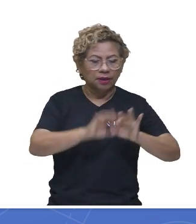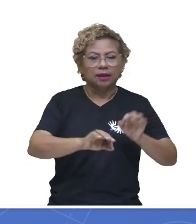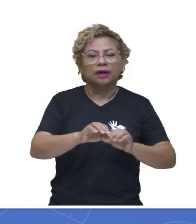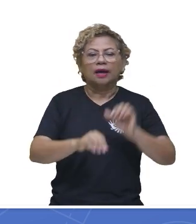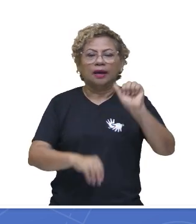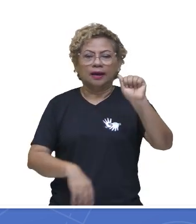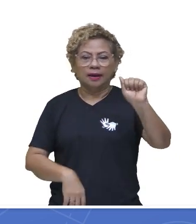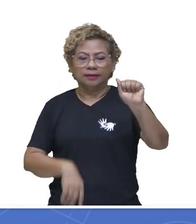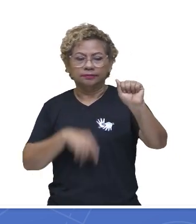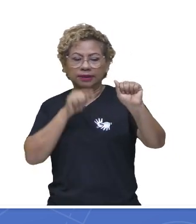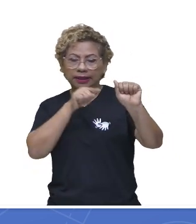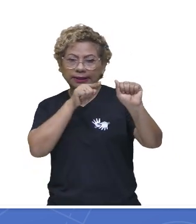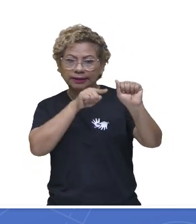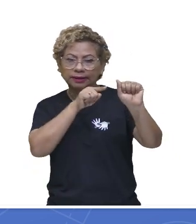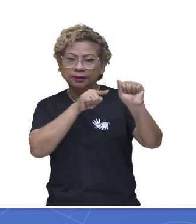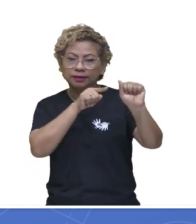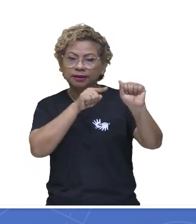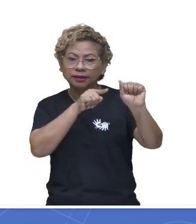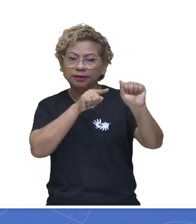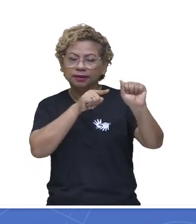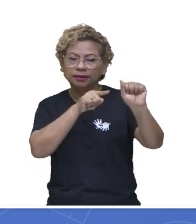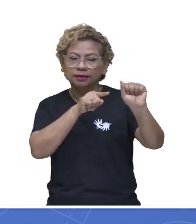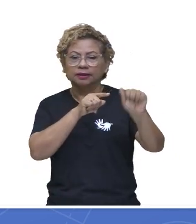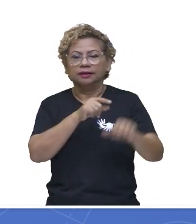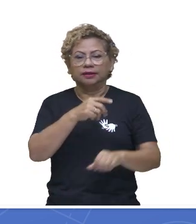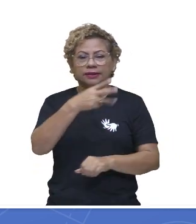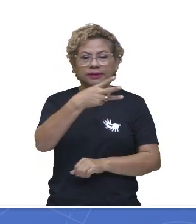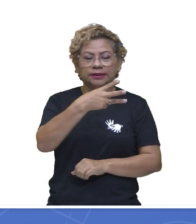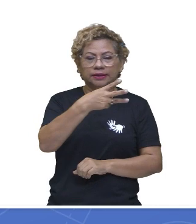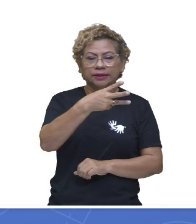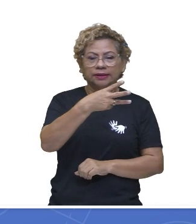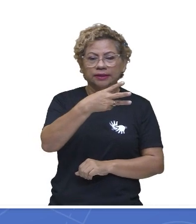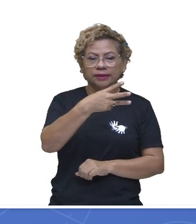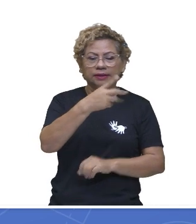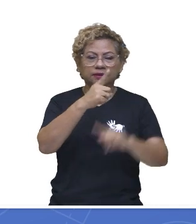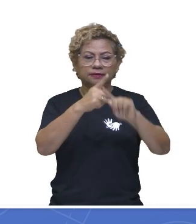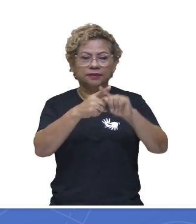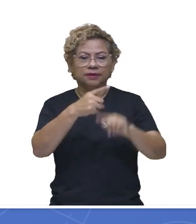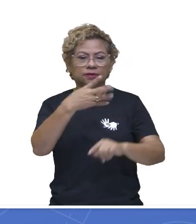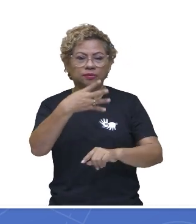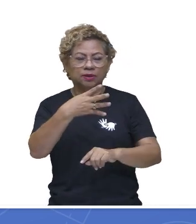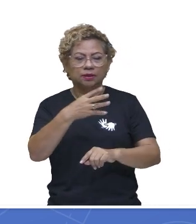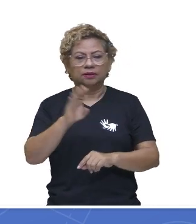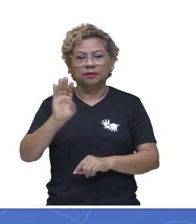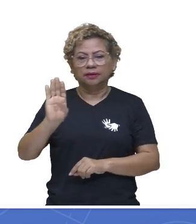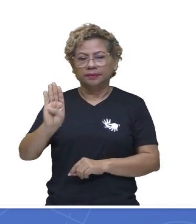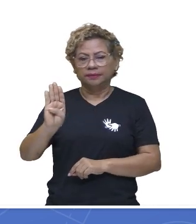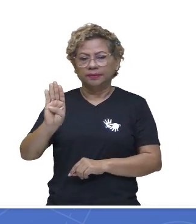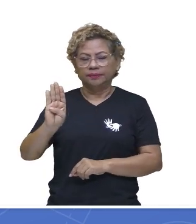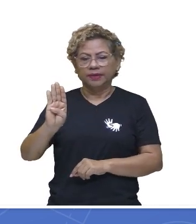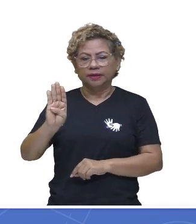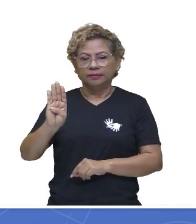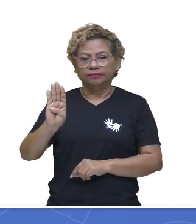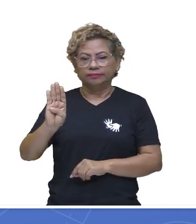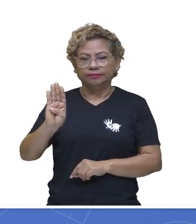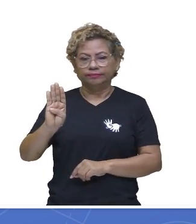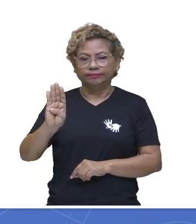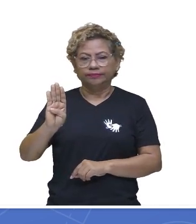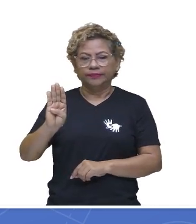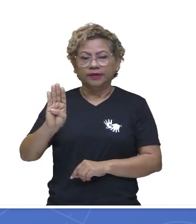verificar se esses dois elementos são iguais. São iguais, então eu consigo realizar